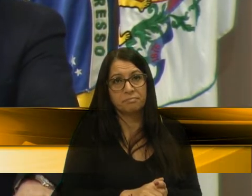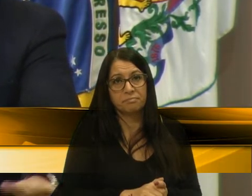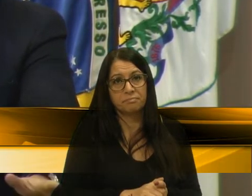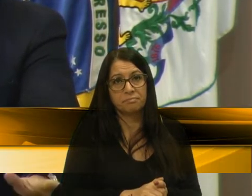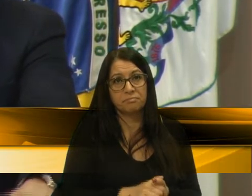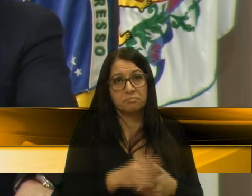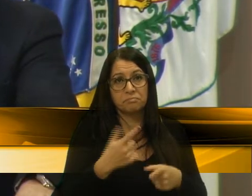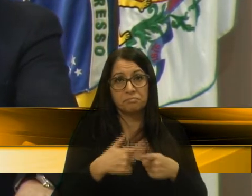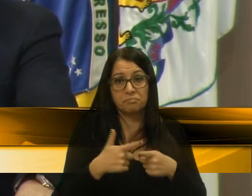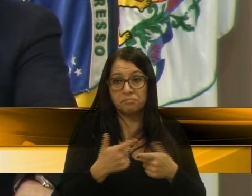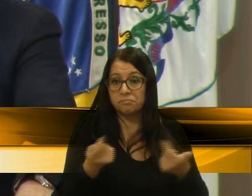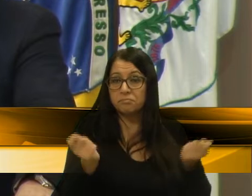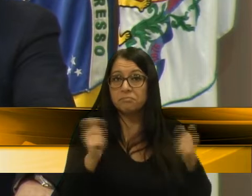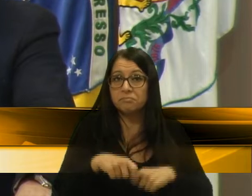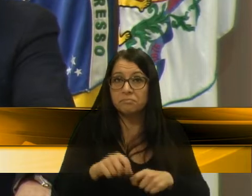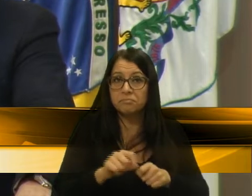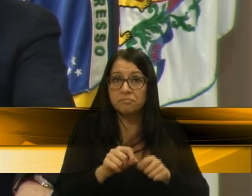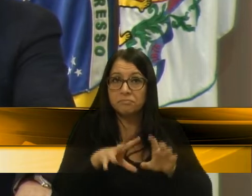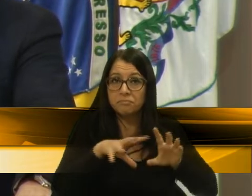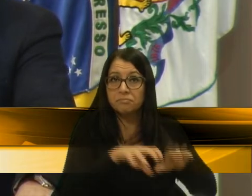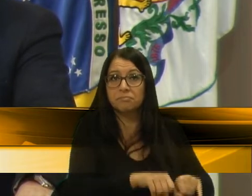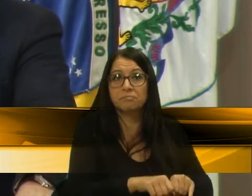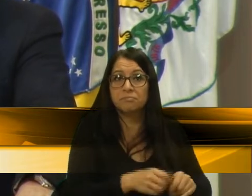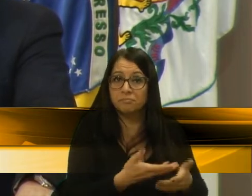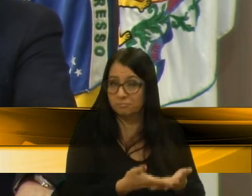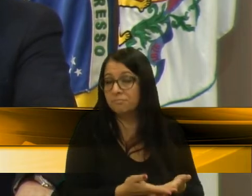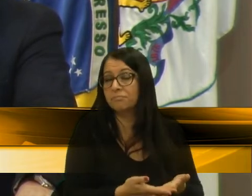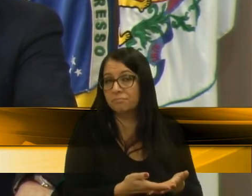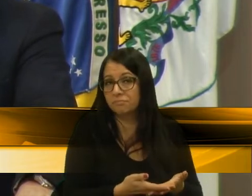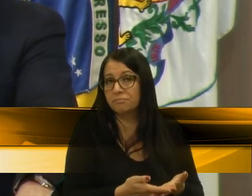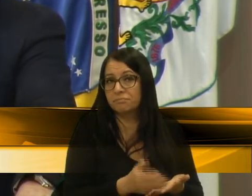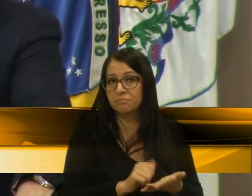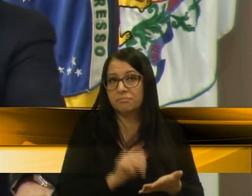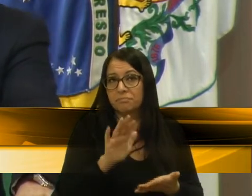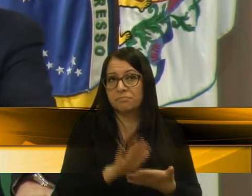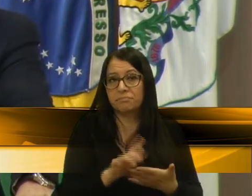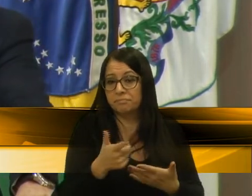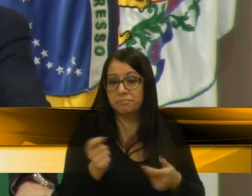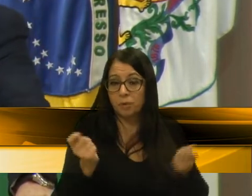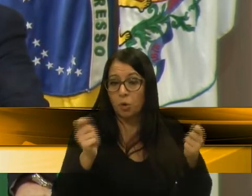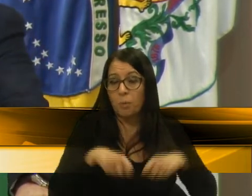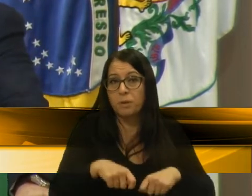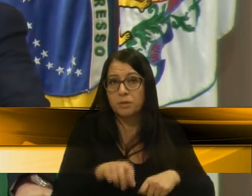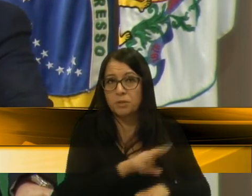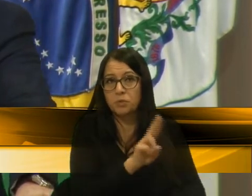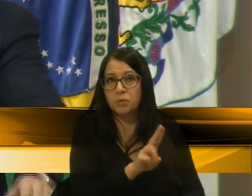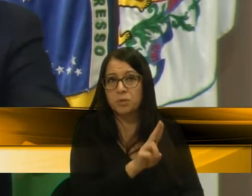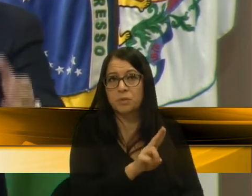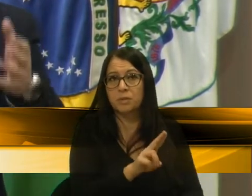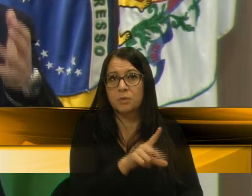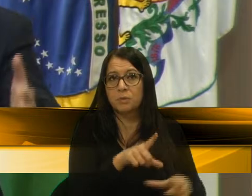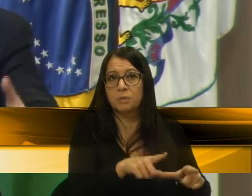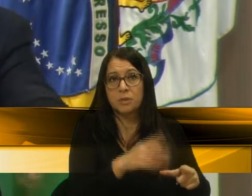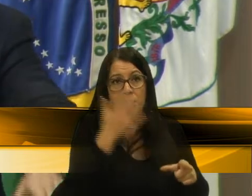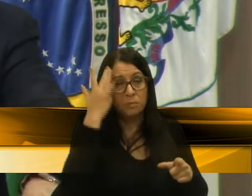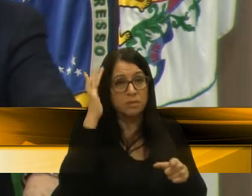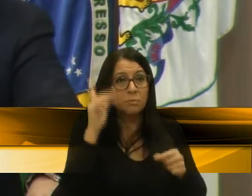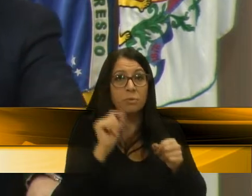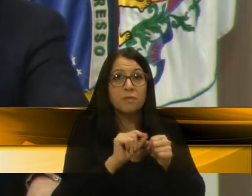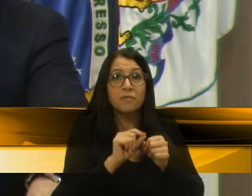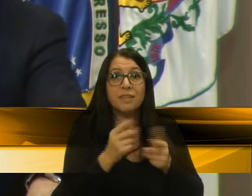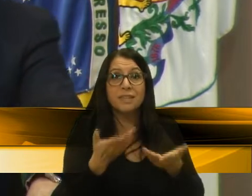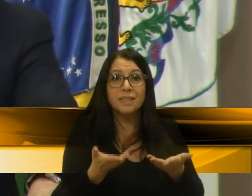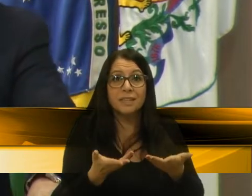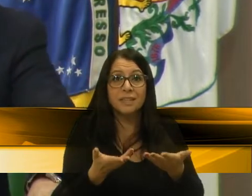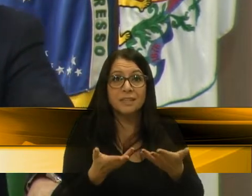Porque não tem capacidade de fazer a ocupação. Permite uma parte. Não tem competência de utilizar o espaço. Não sabe o que fazer dentro do espaço porque não